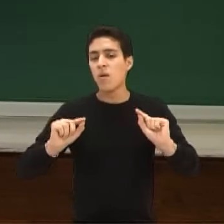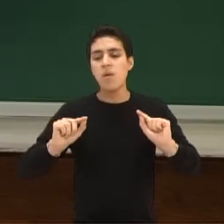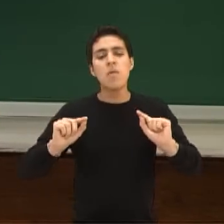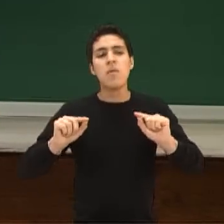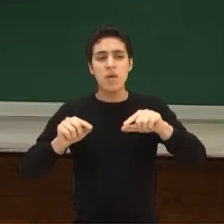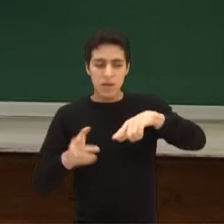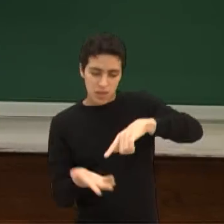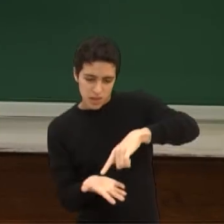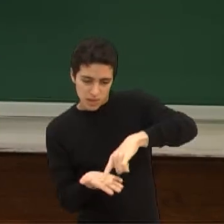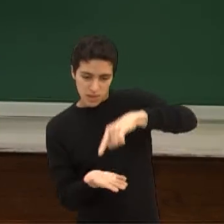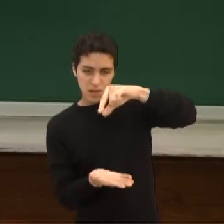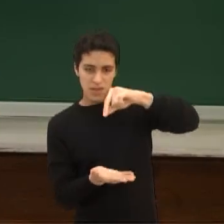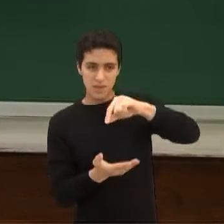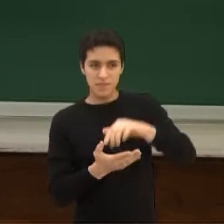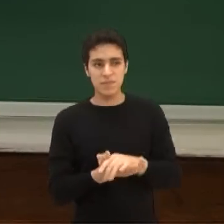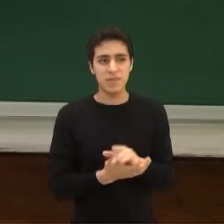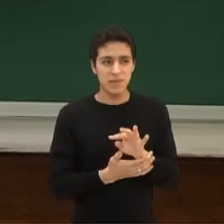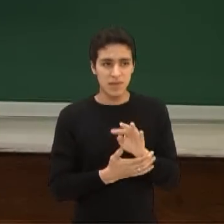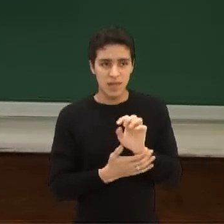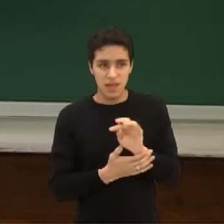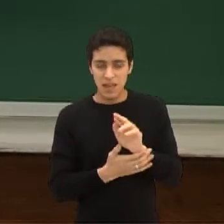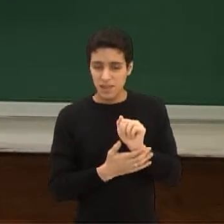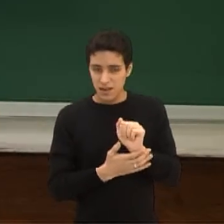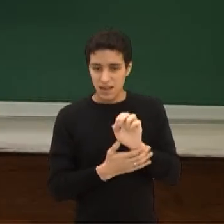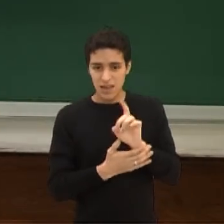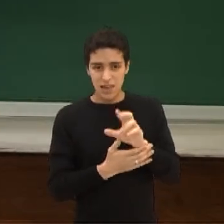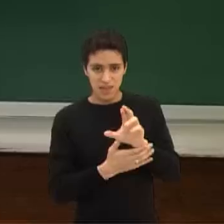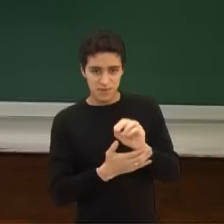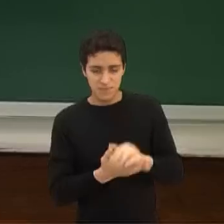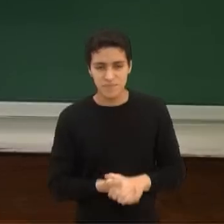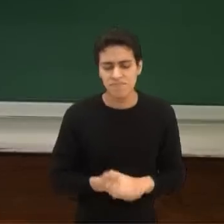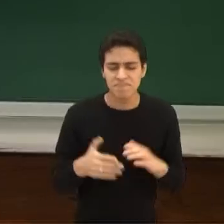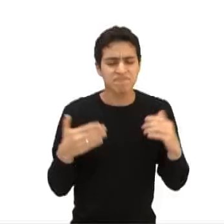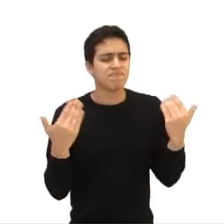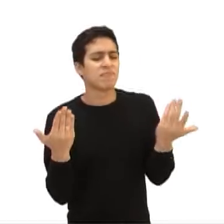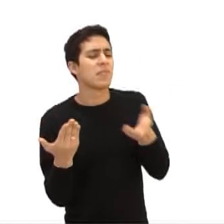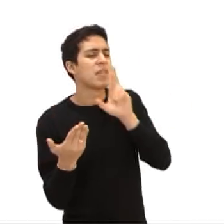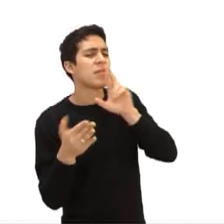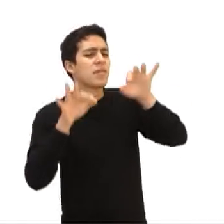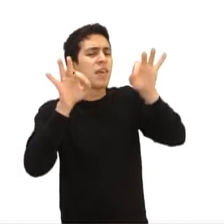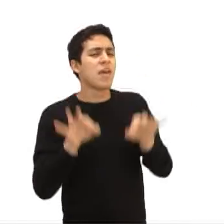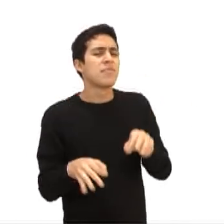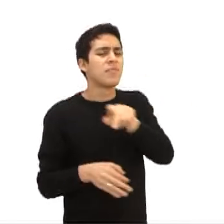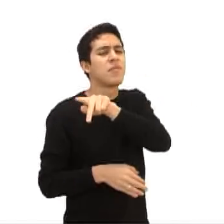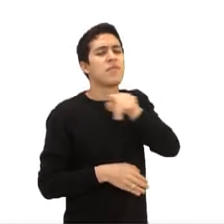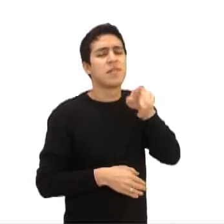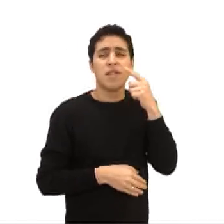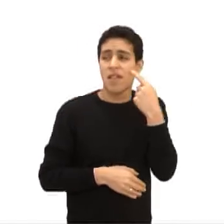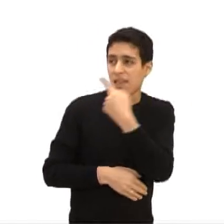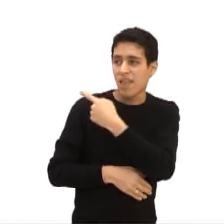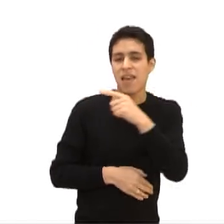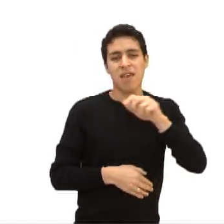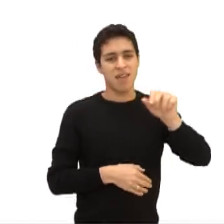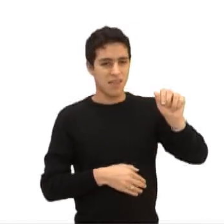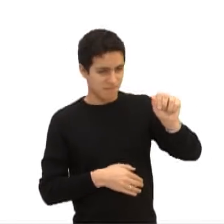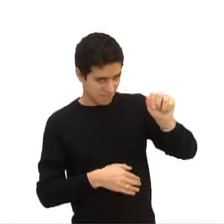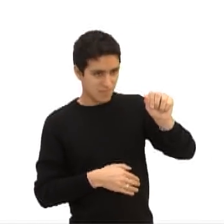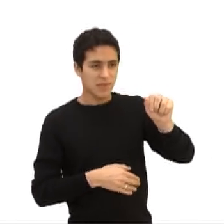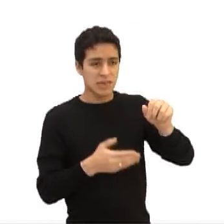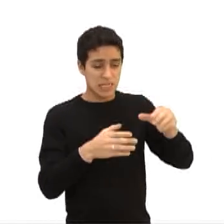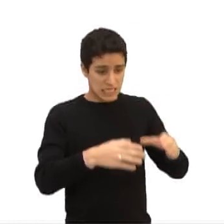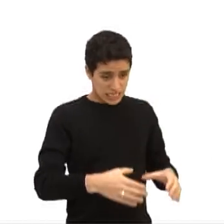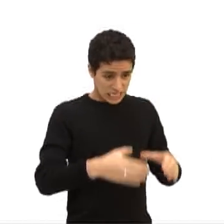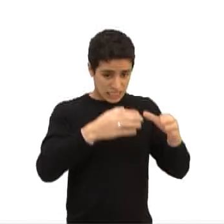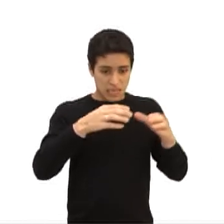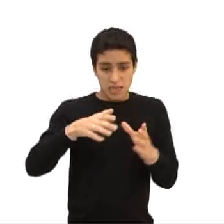de tetraedro. Tranquilo? Então, qual a resposta certa, prof? A letra A.